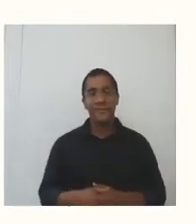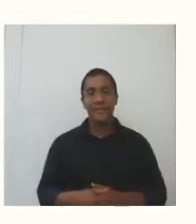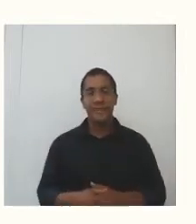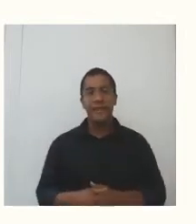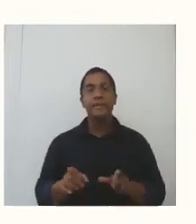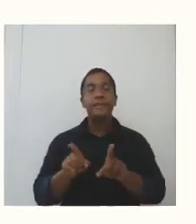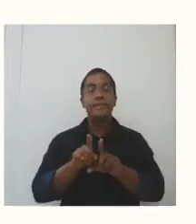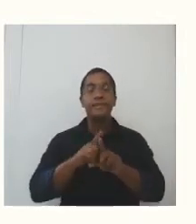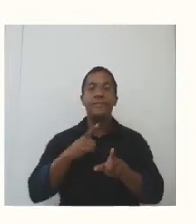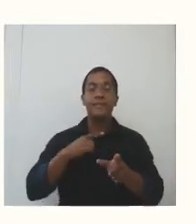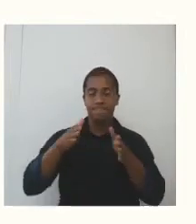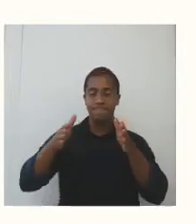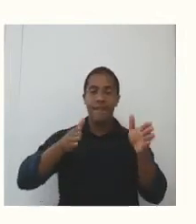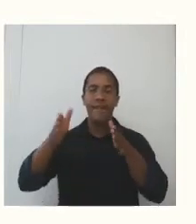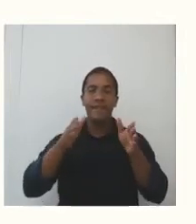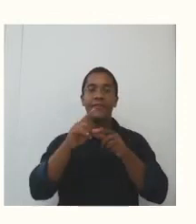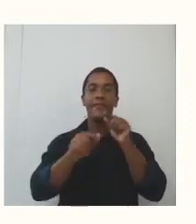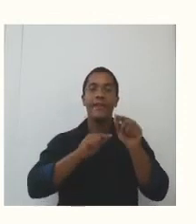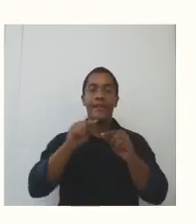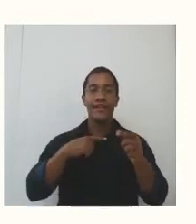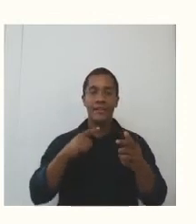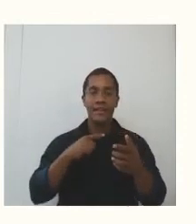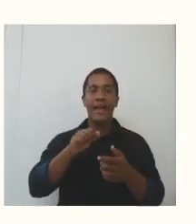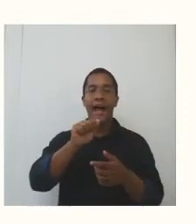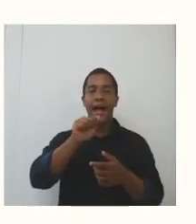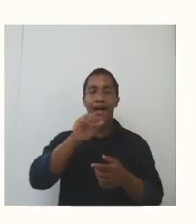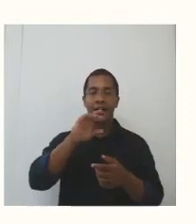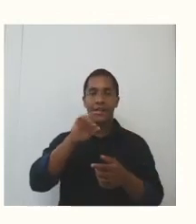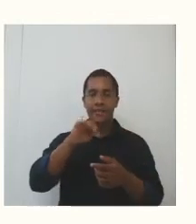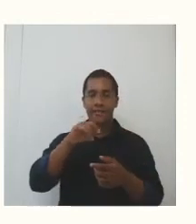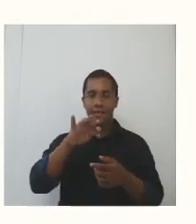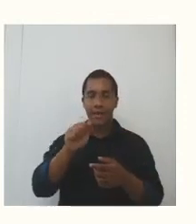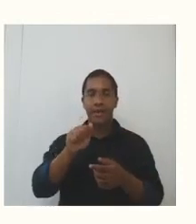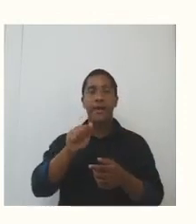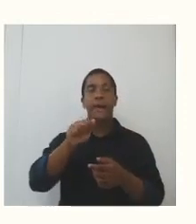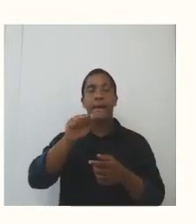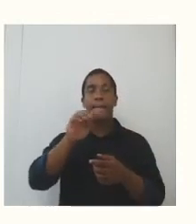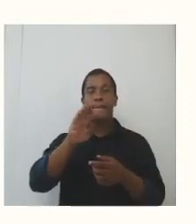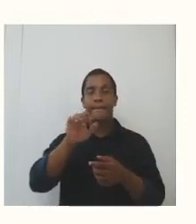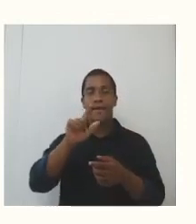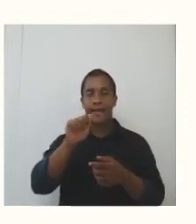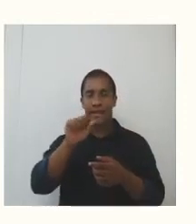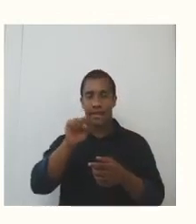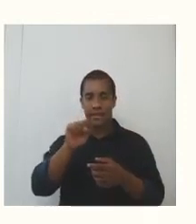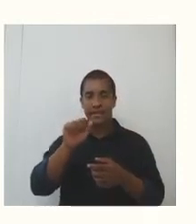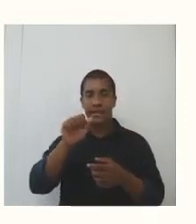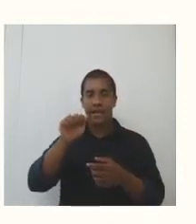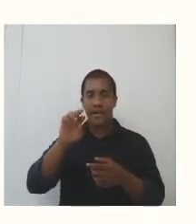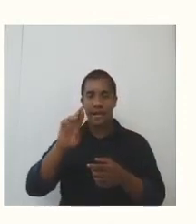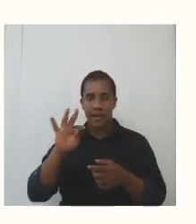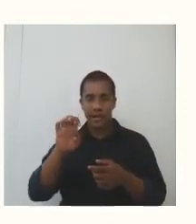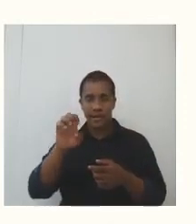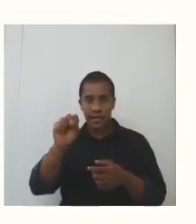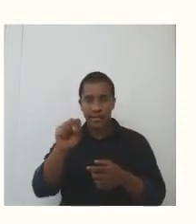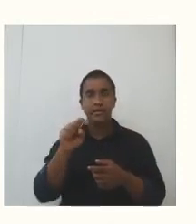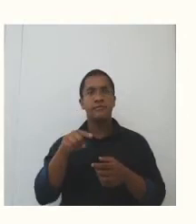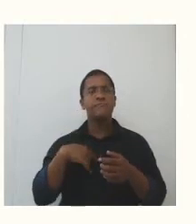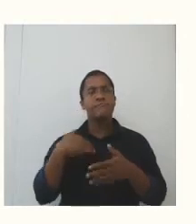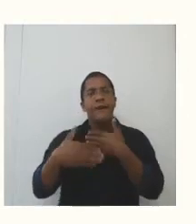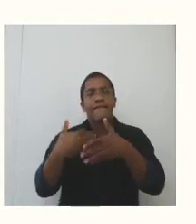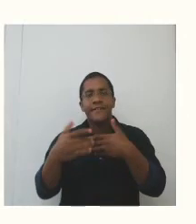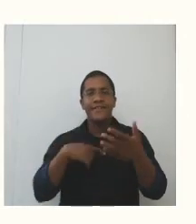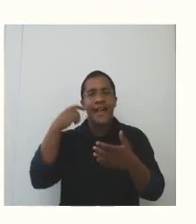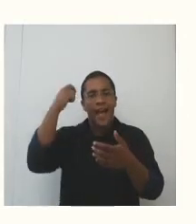aqui durante esse período a Academia de Belas Artes, e vamos ter depois a presença de artistas em território brasileiro. O